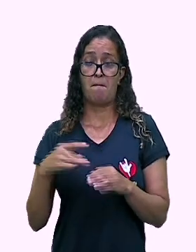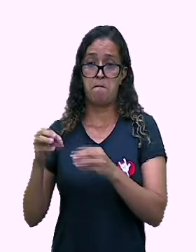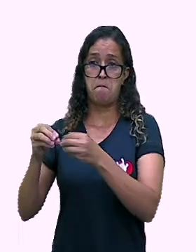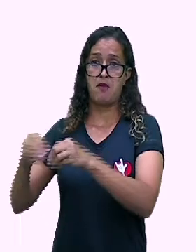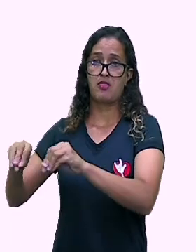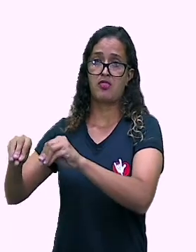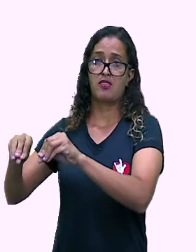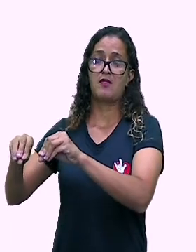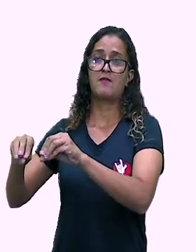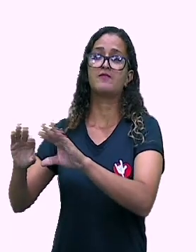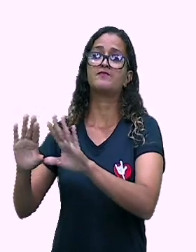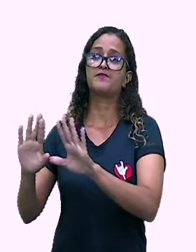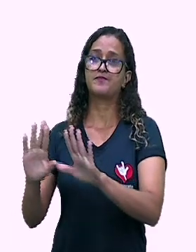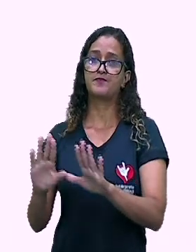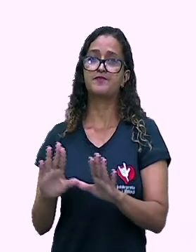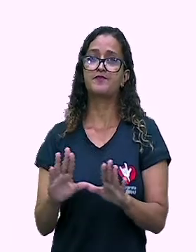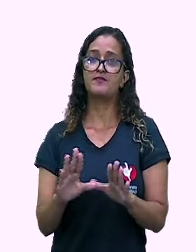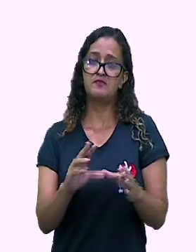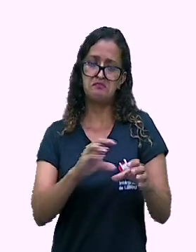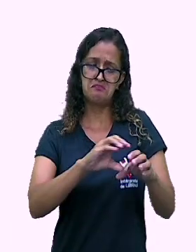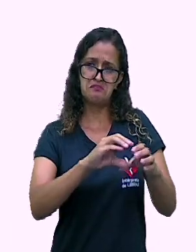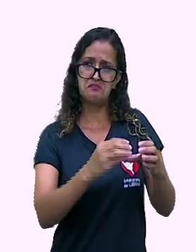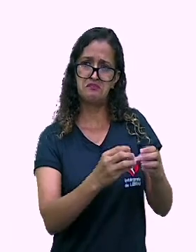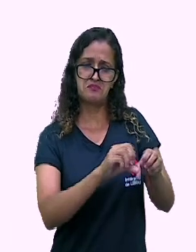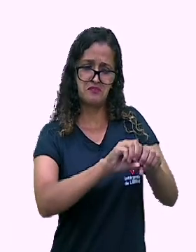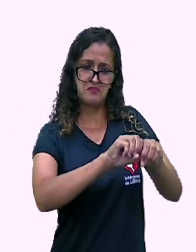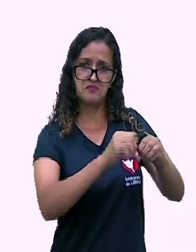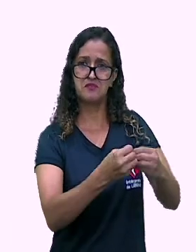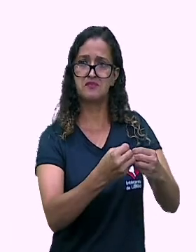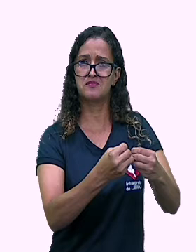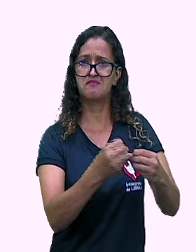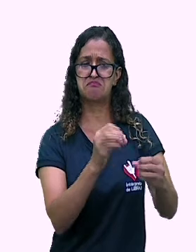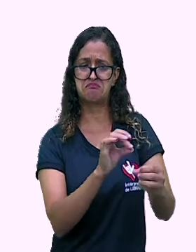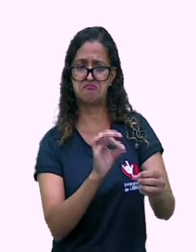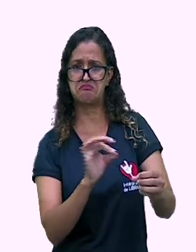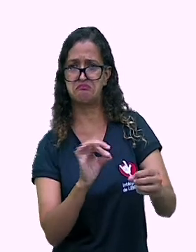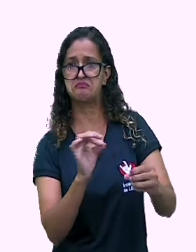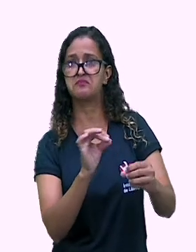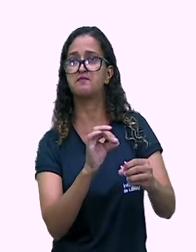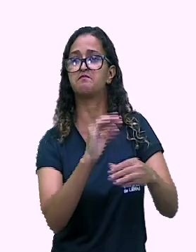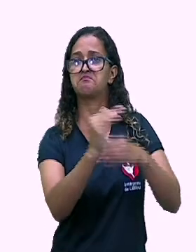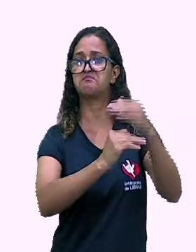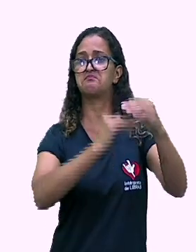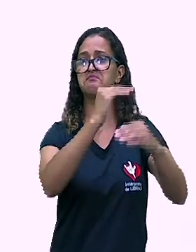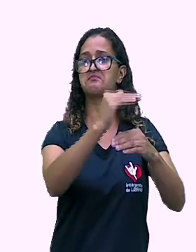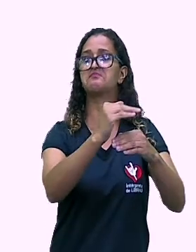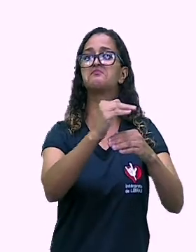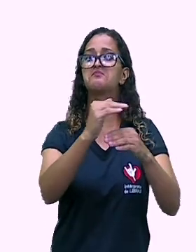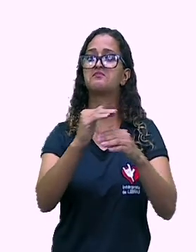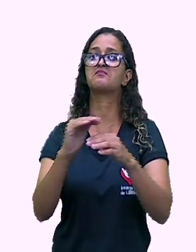à saúde. Uma vez o pão mofado, ele passa pelo processo da